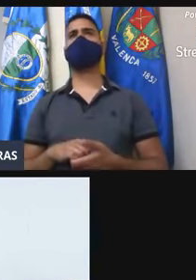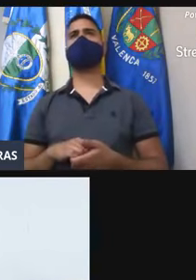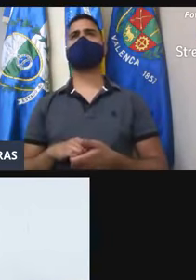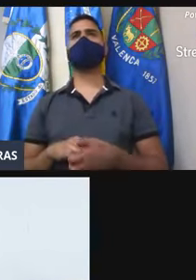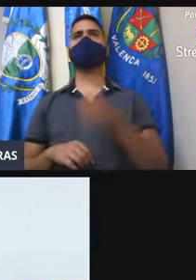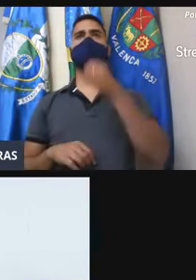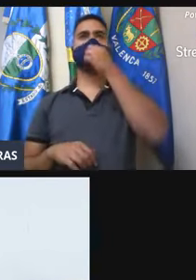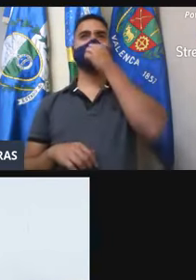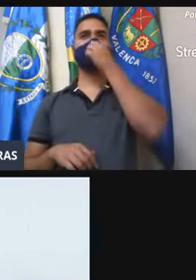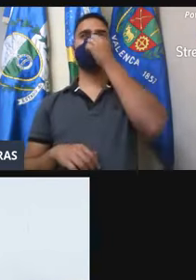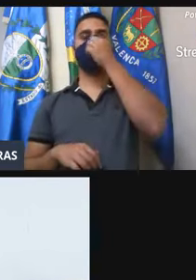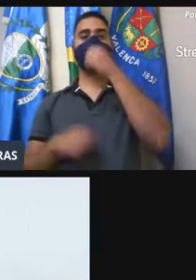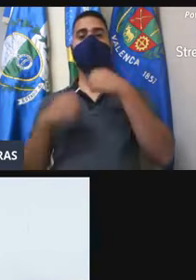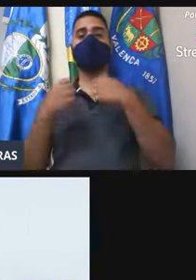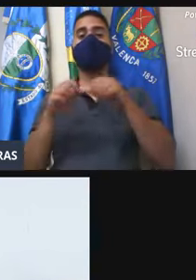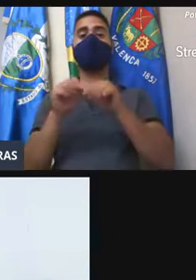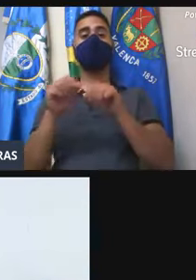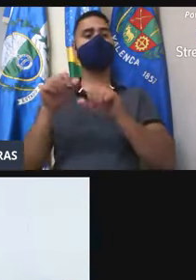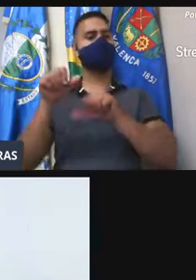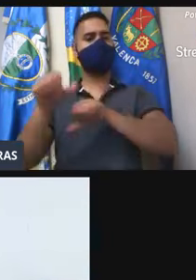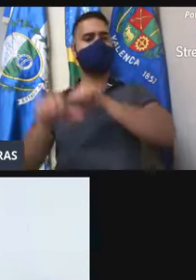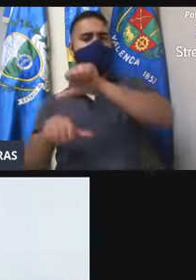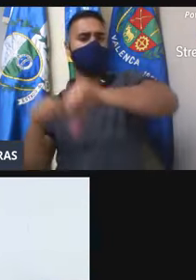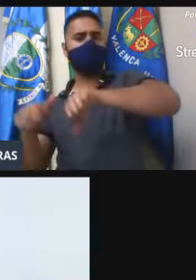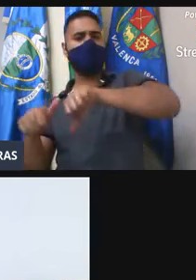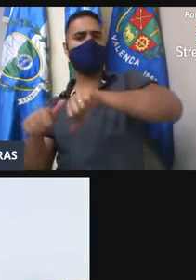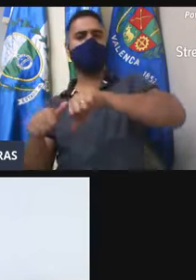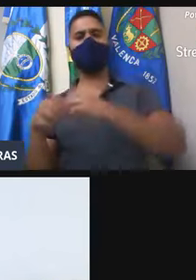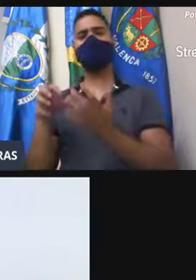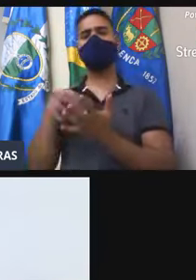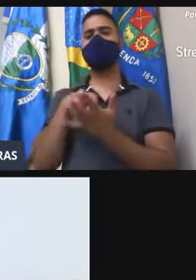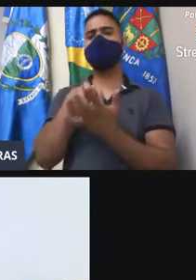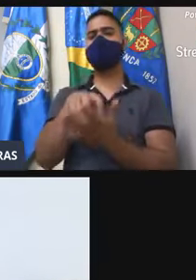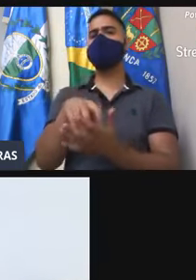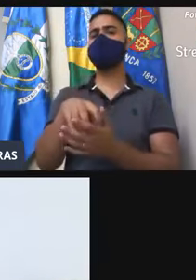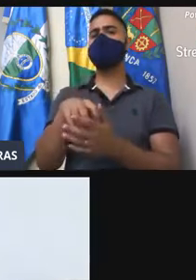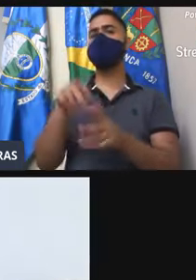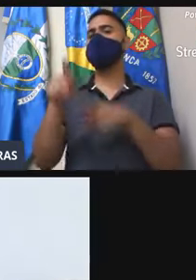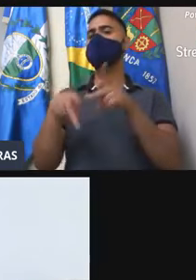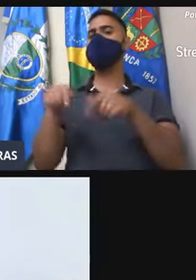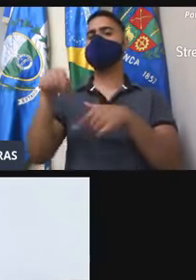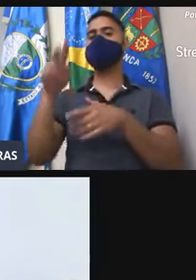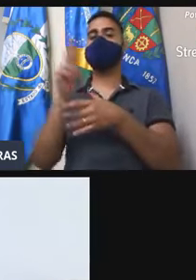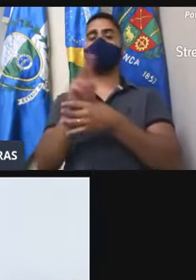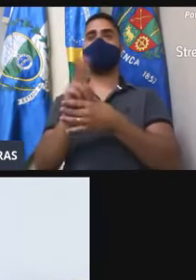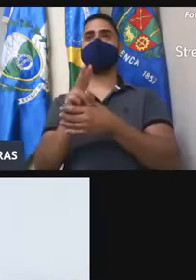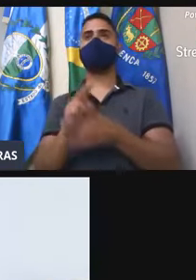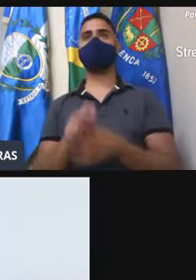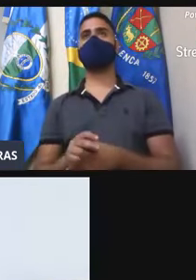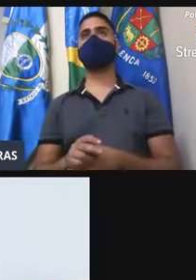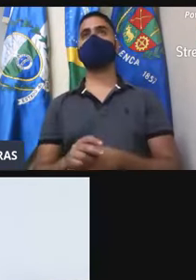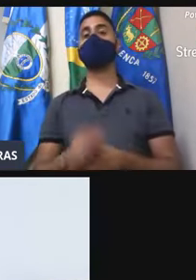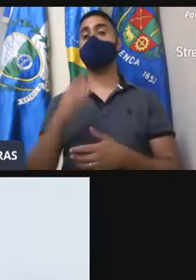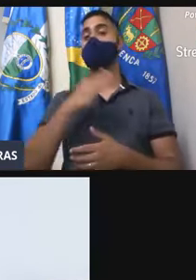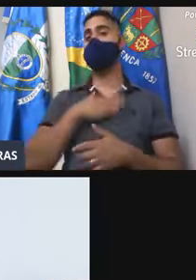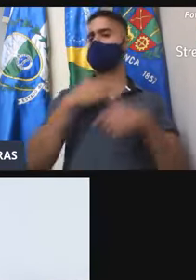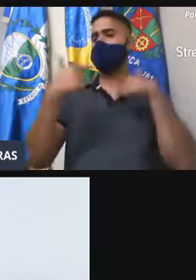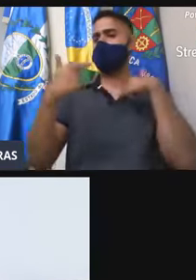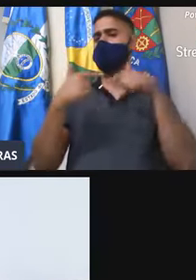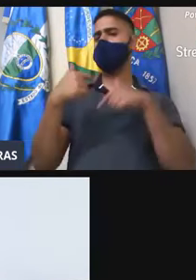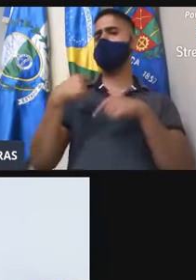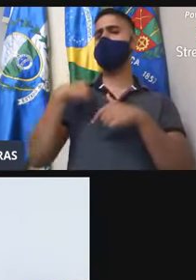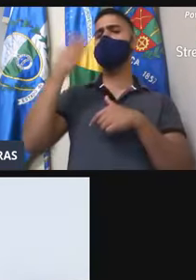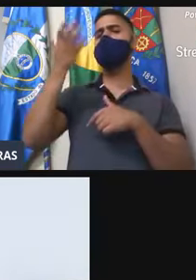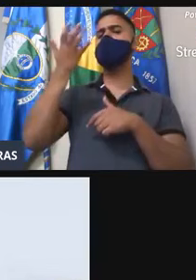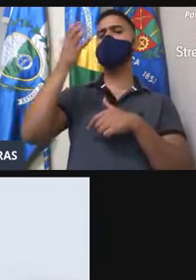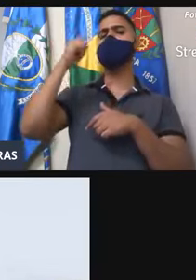necessidade de uma reformulação no transporte público dessa cidade. E o meu trabalho, eu quero que seja marcado